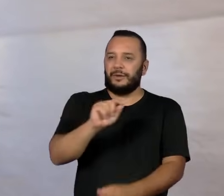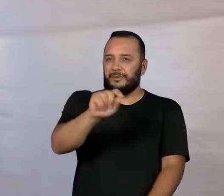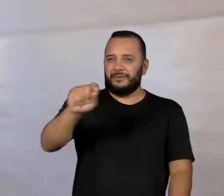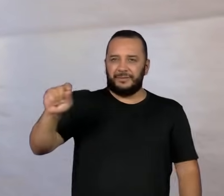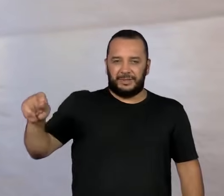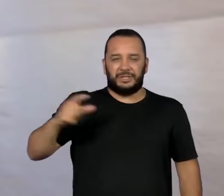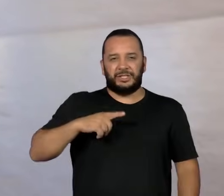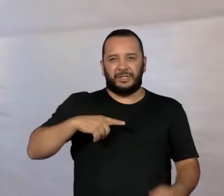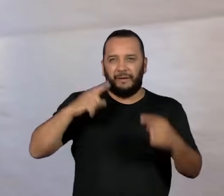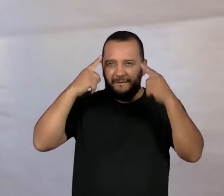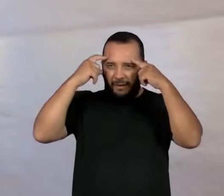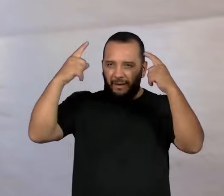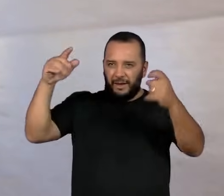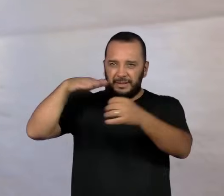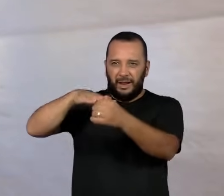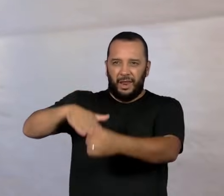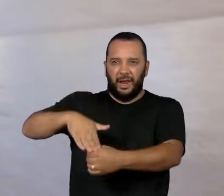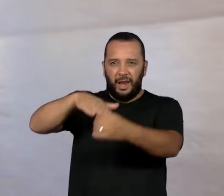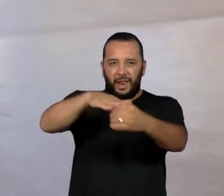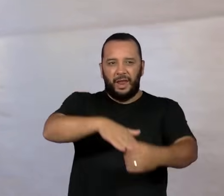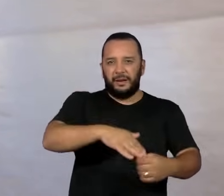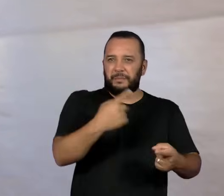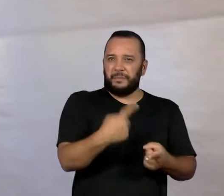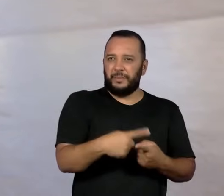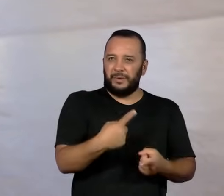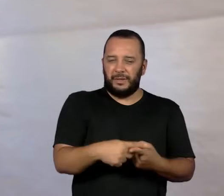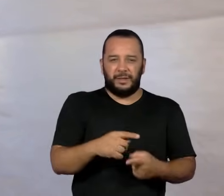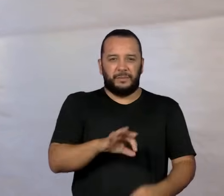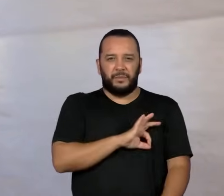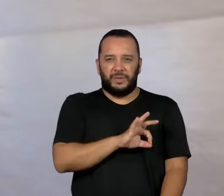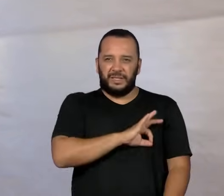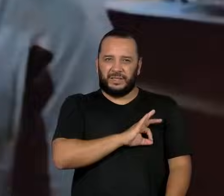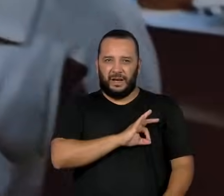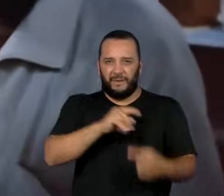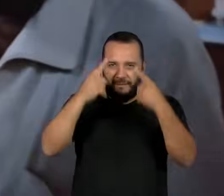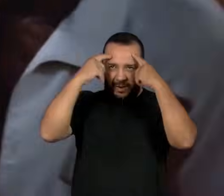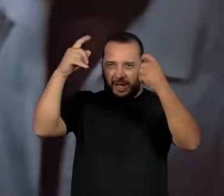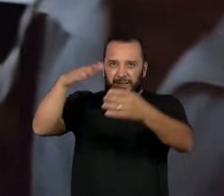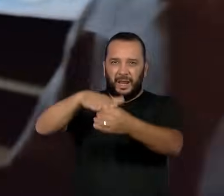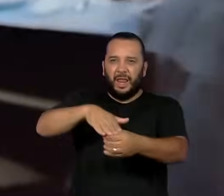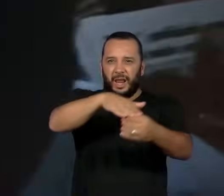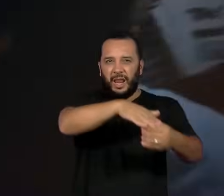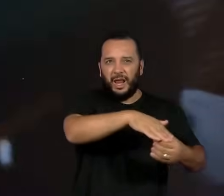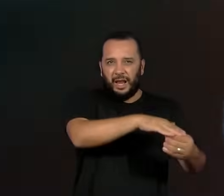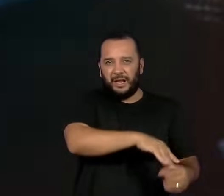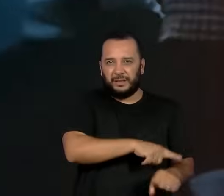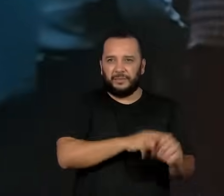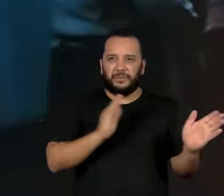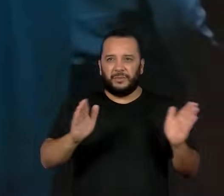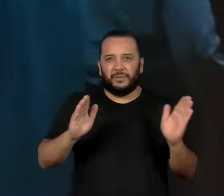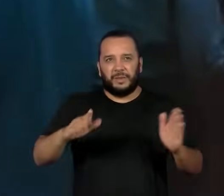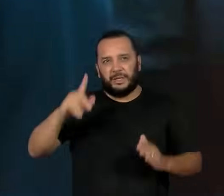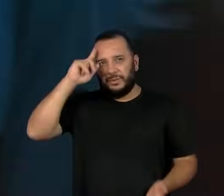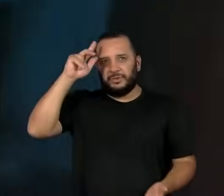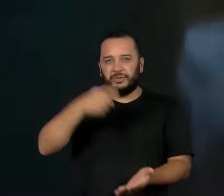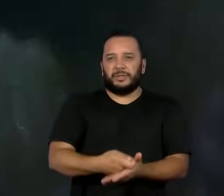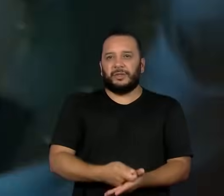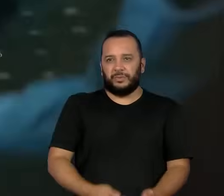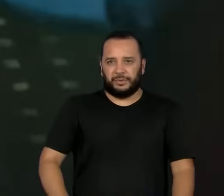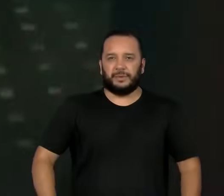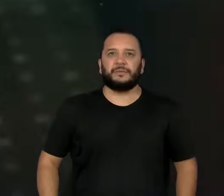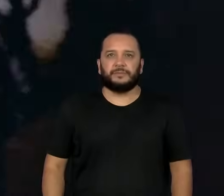violentada por conta da violência policial, por um momento de ditadura e por